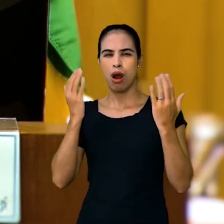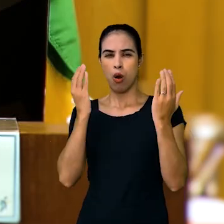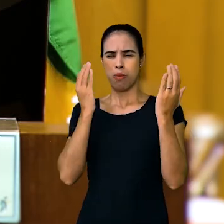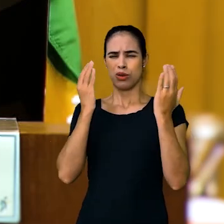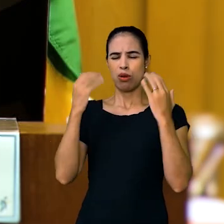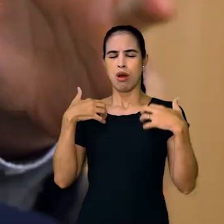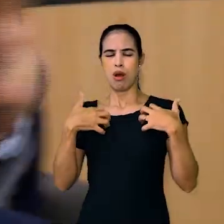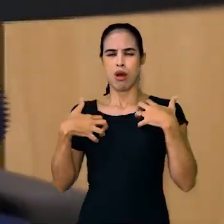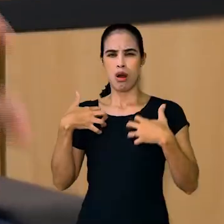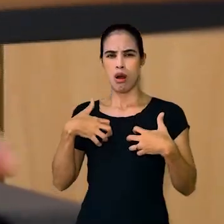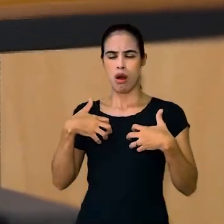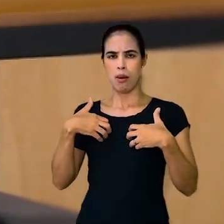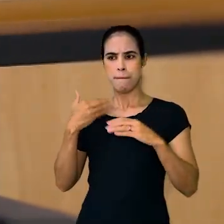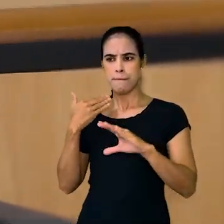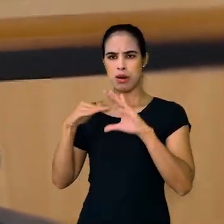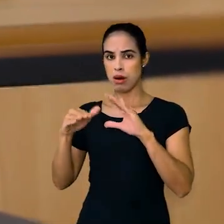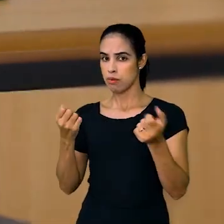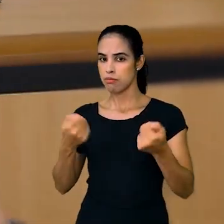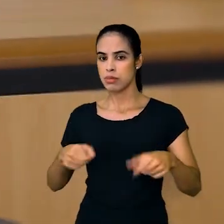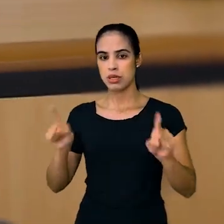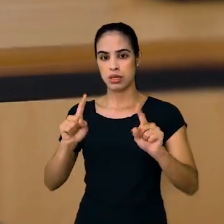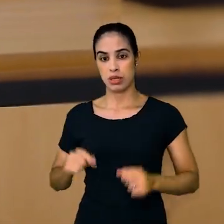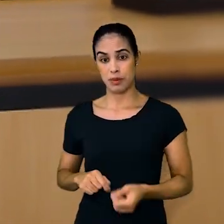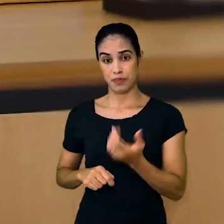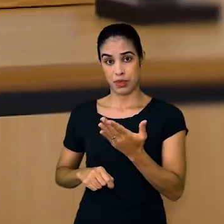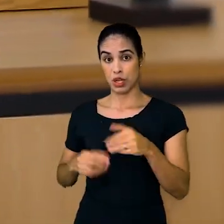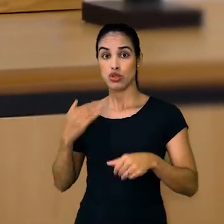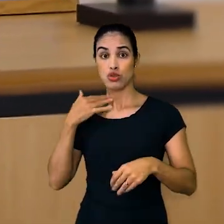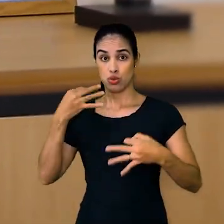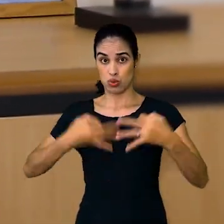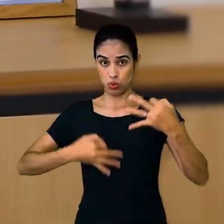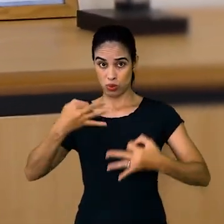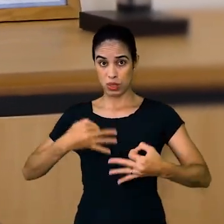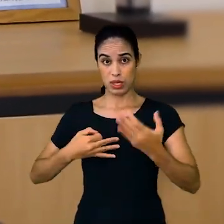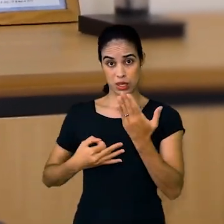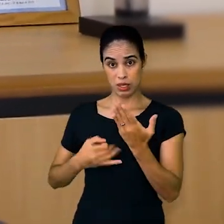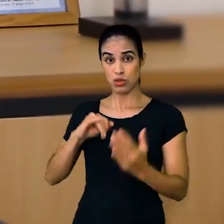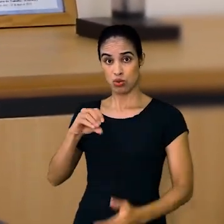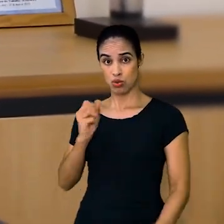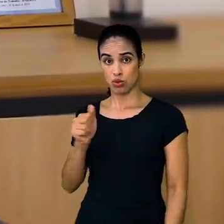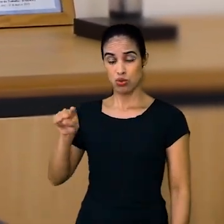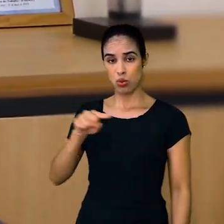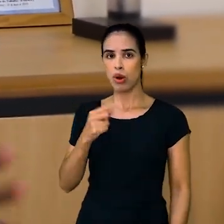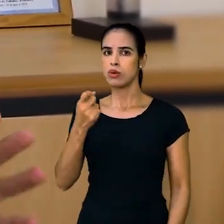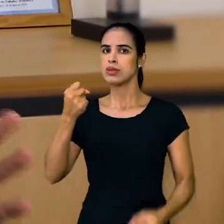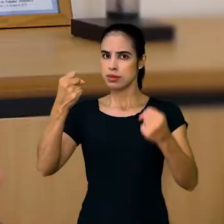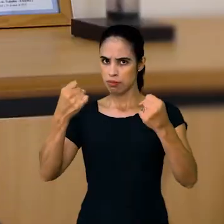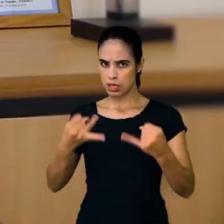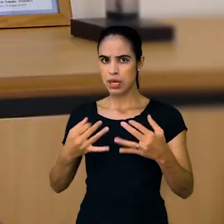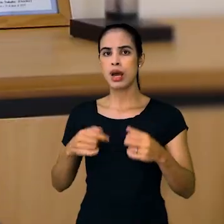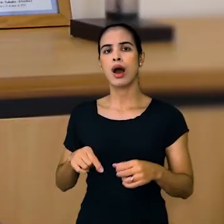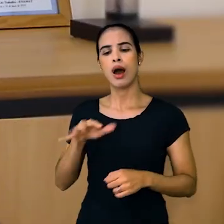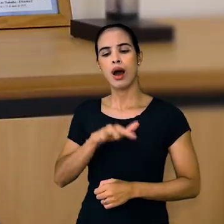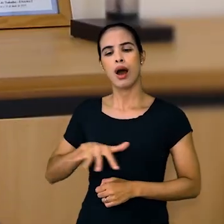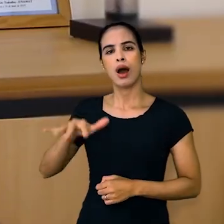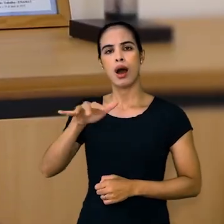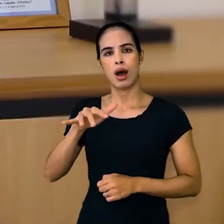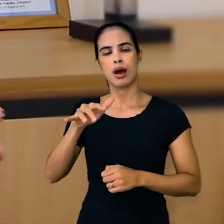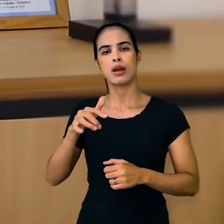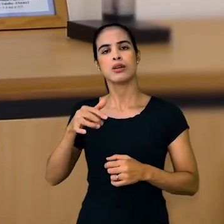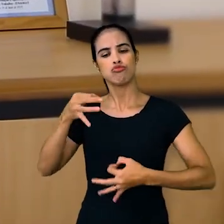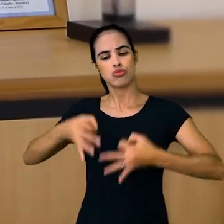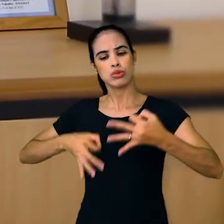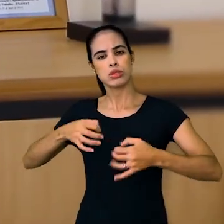abalo psíquico. O juiz do trabalho, João Fidanza, explica que a Justiça do Trabalho segue a consolidação das leis